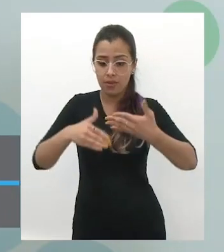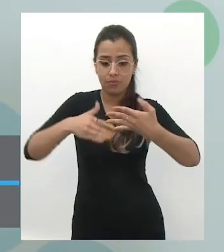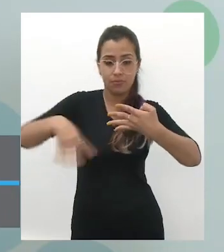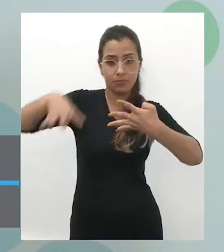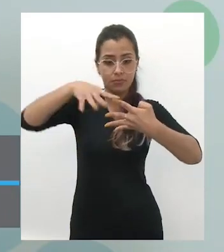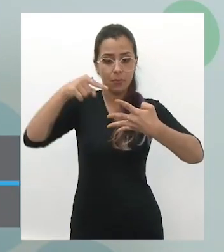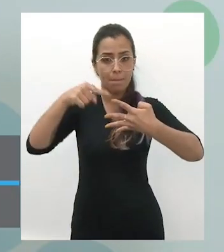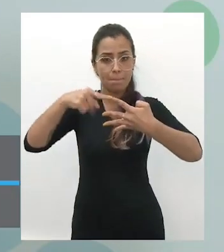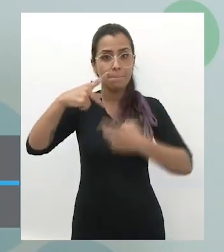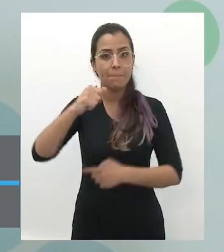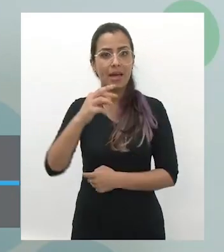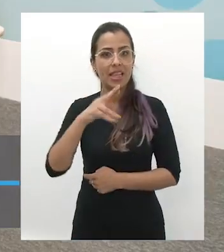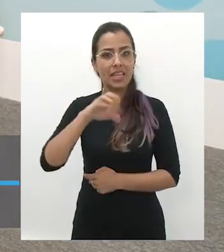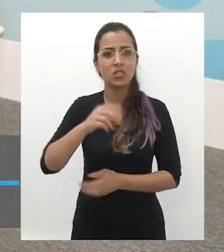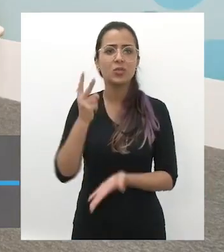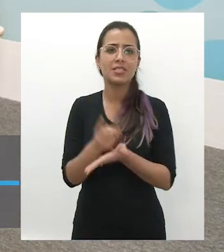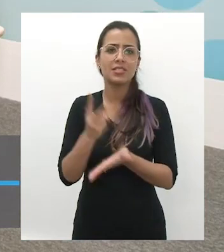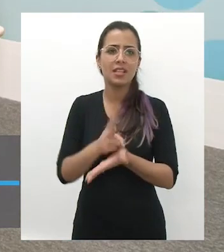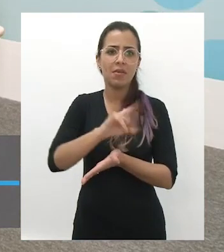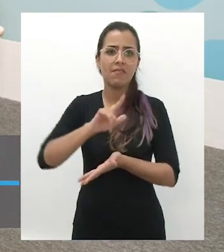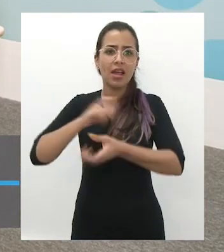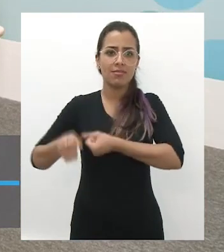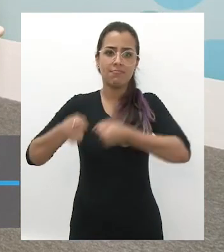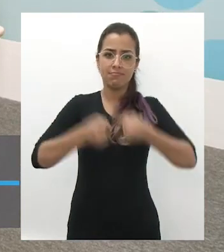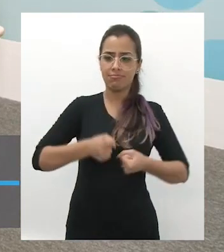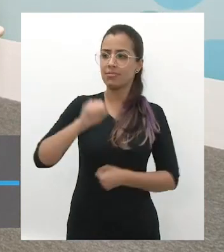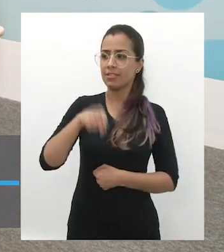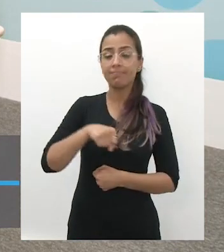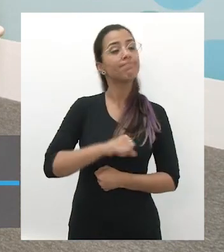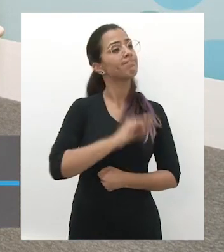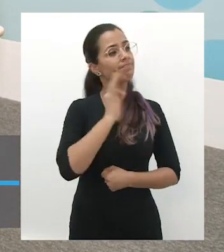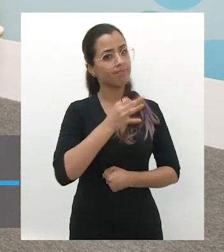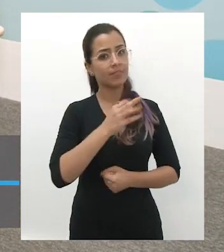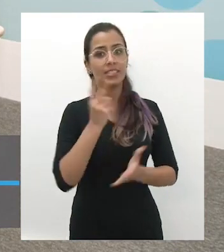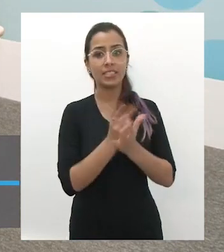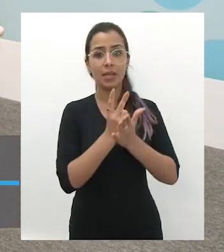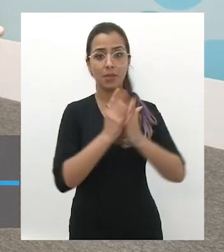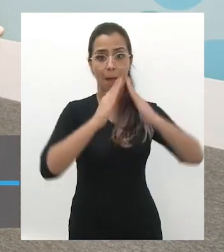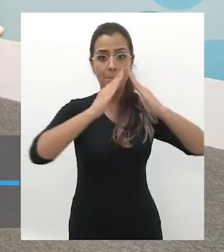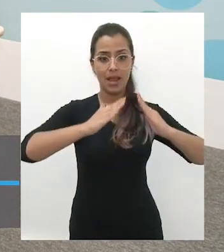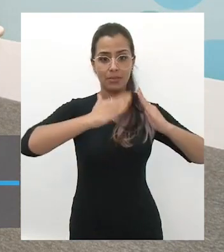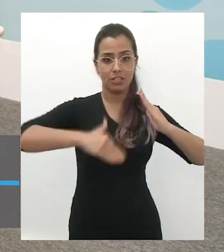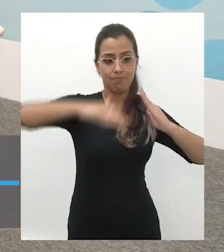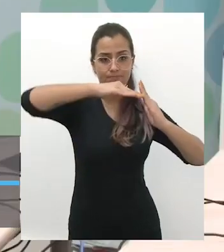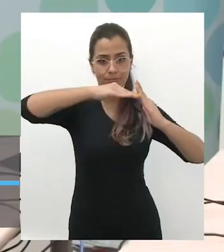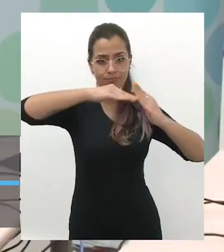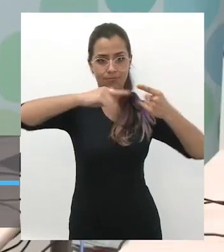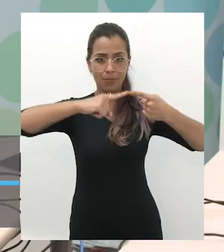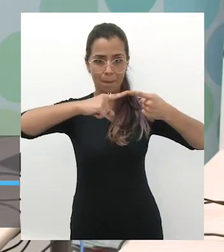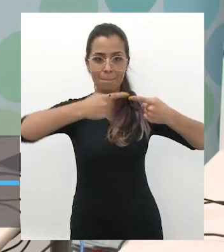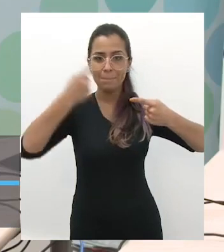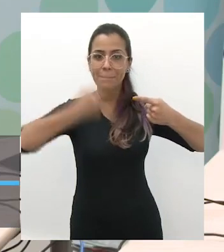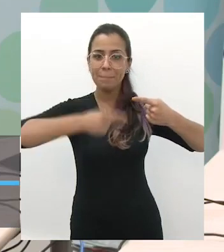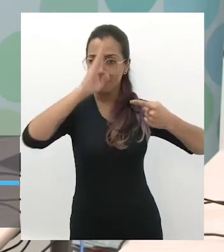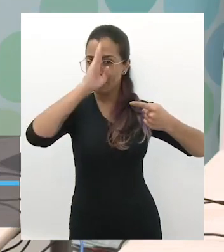grandes poderes, não é isso mesmo, Pro? Exatamente. Esse papel de estar no topo da pirâmide social coube aos patrícios durante os